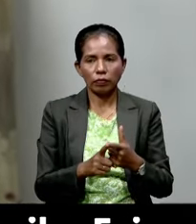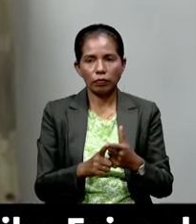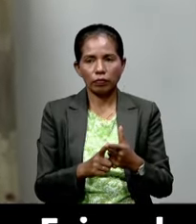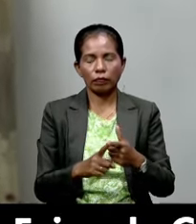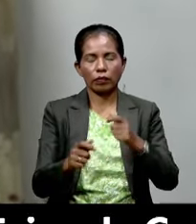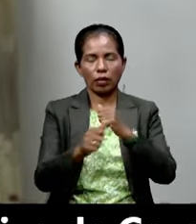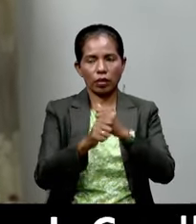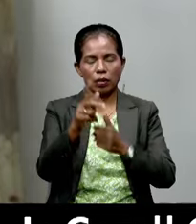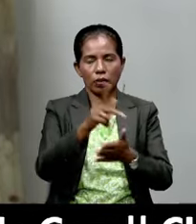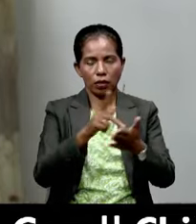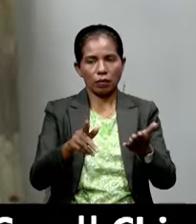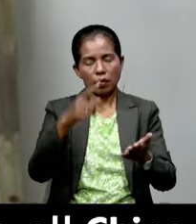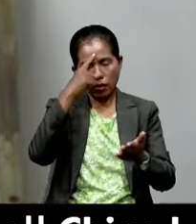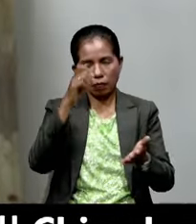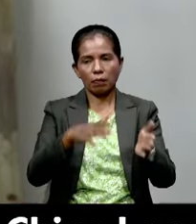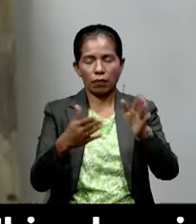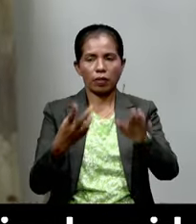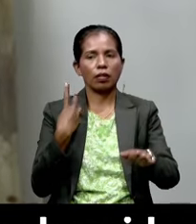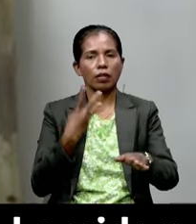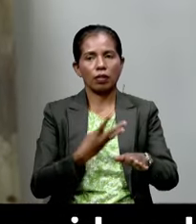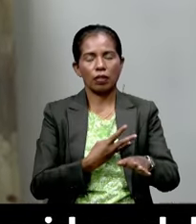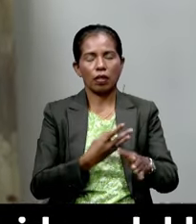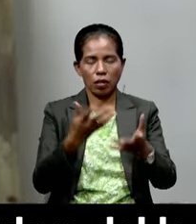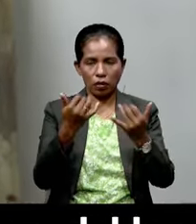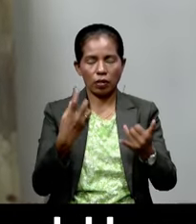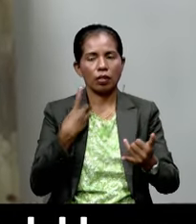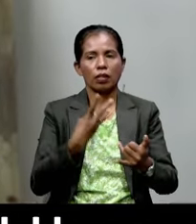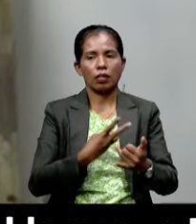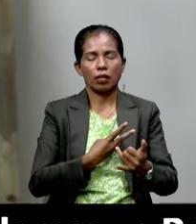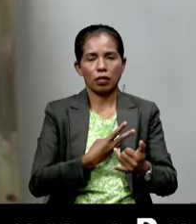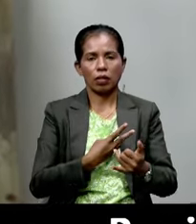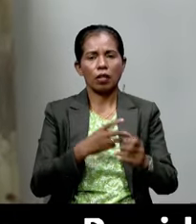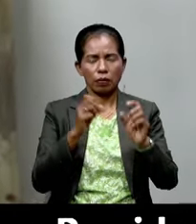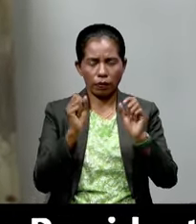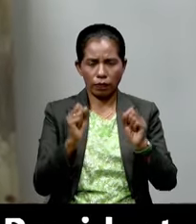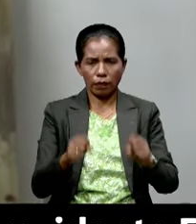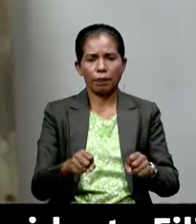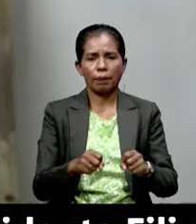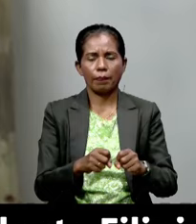asal krimi mak tamba mate ona dala ruma ita semeja iha ita atu